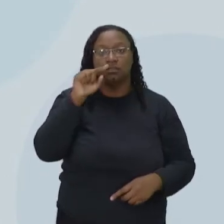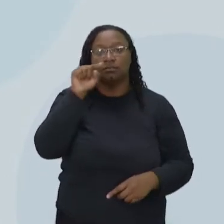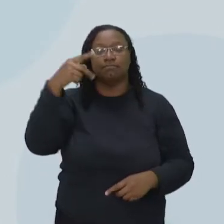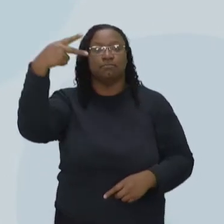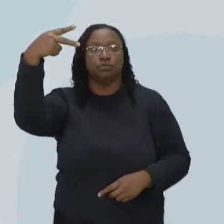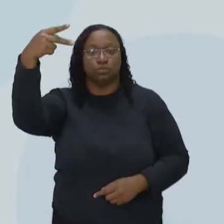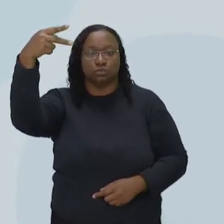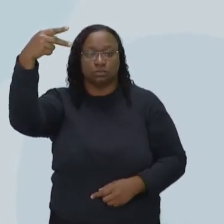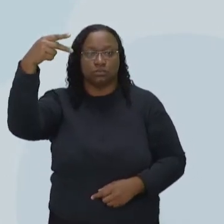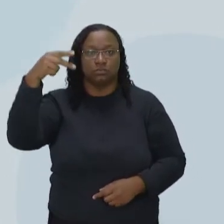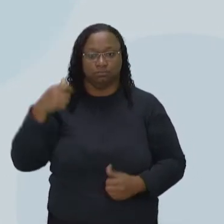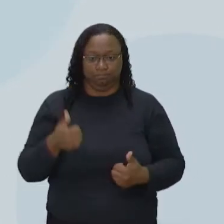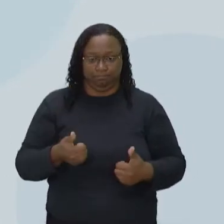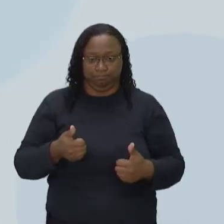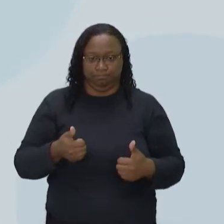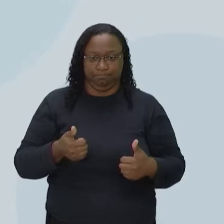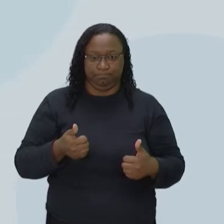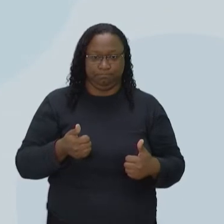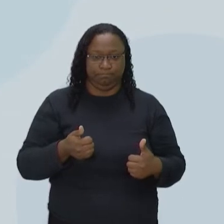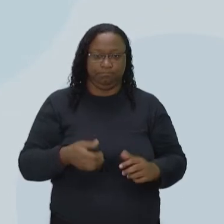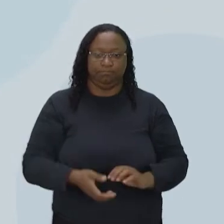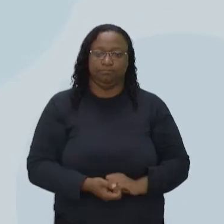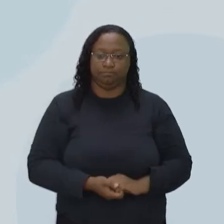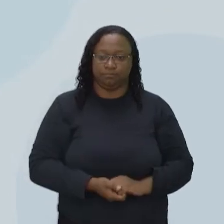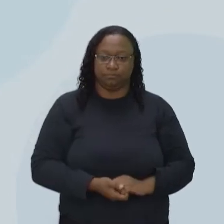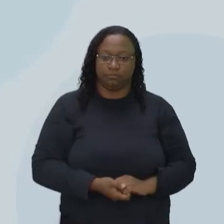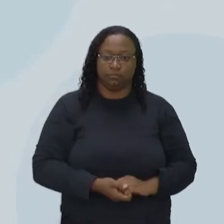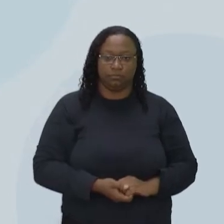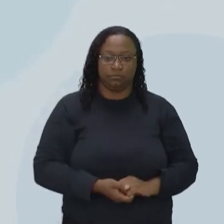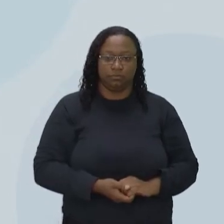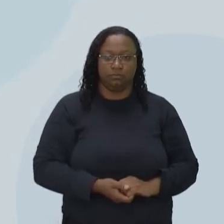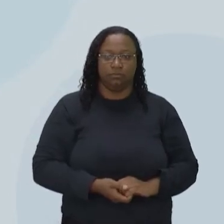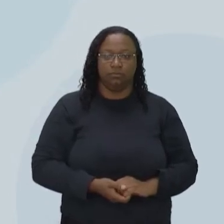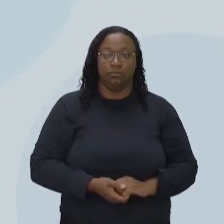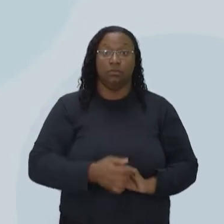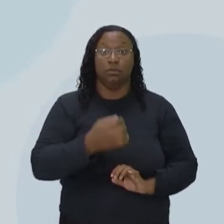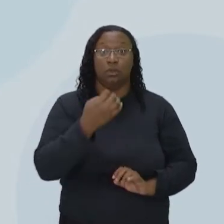o meu primeiro fluxo luminoso, eu vou fazer 40 mil,